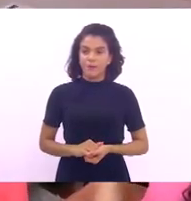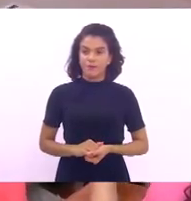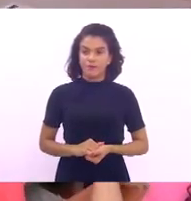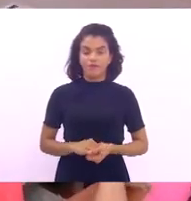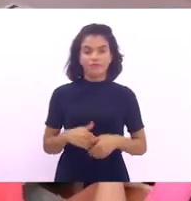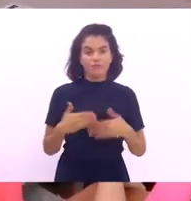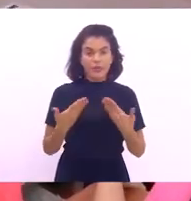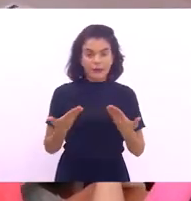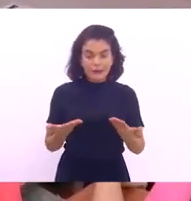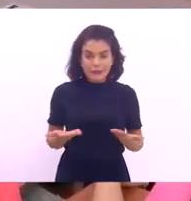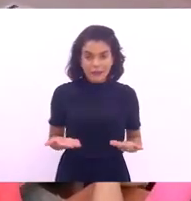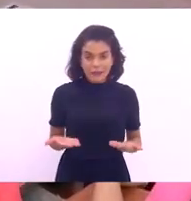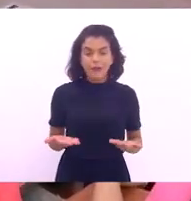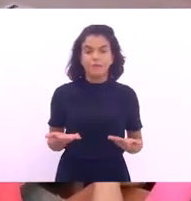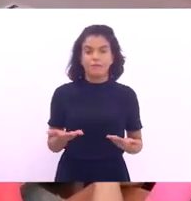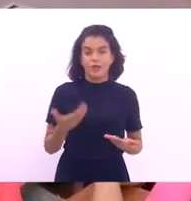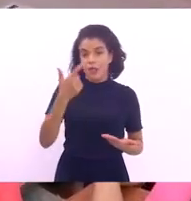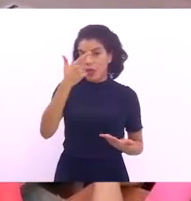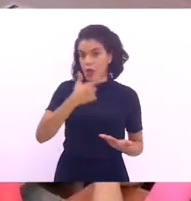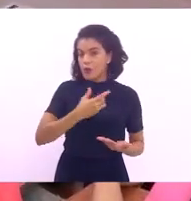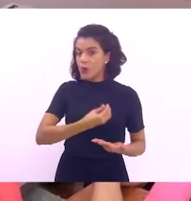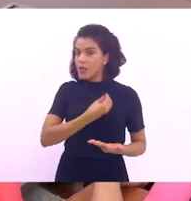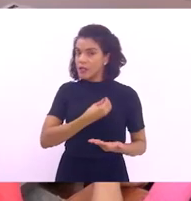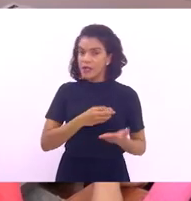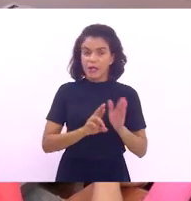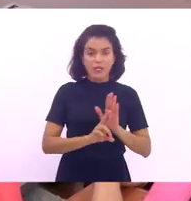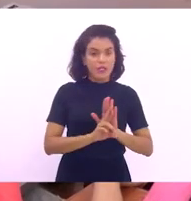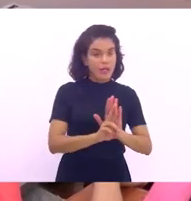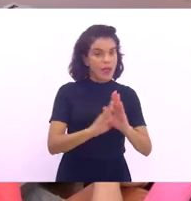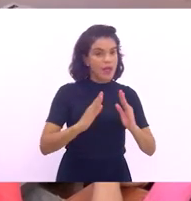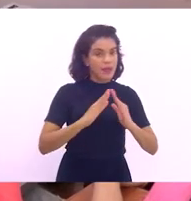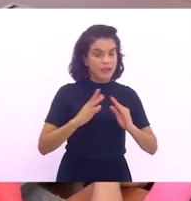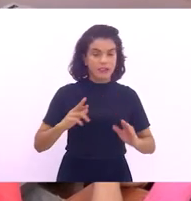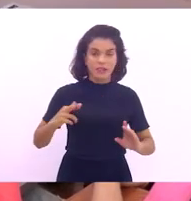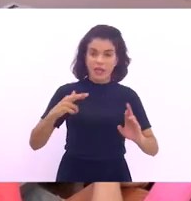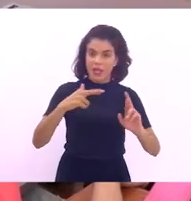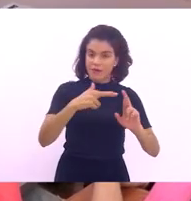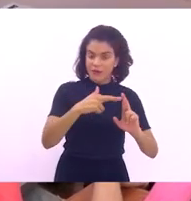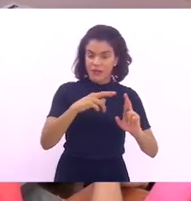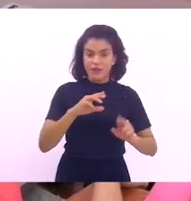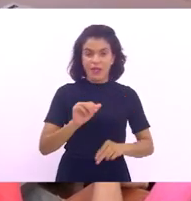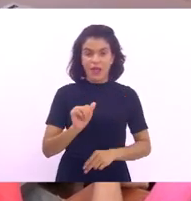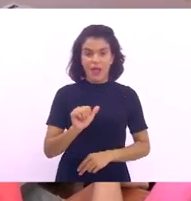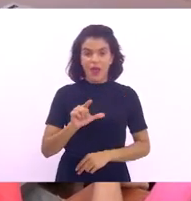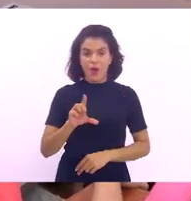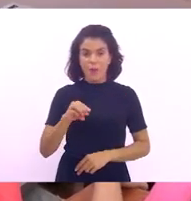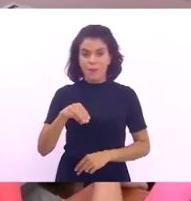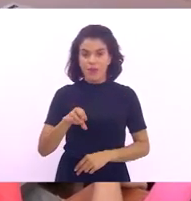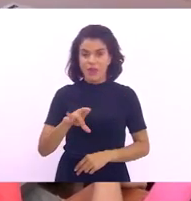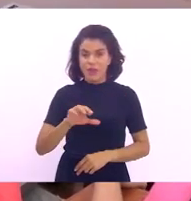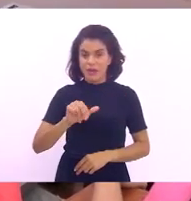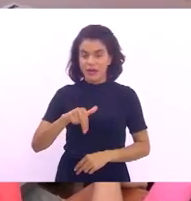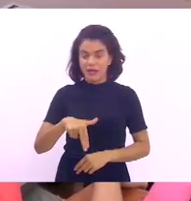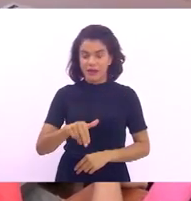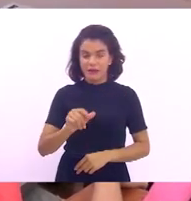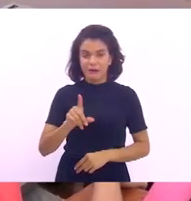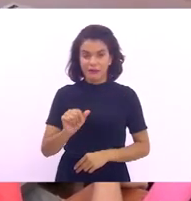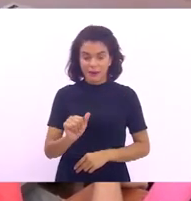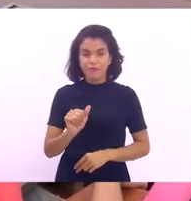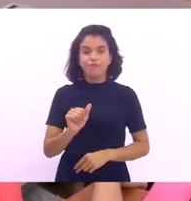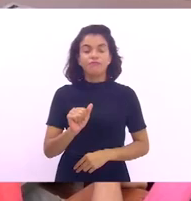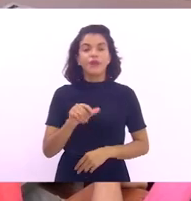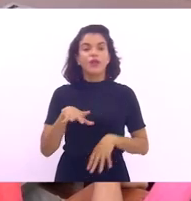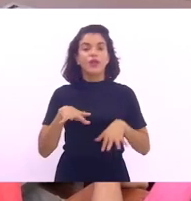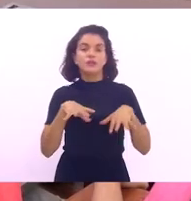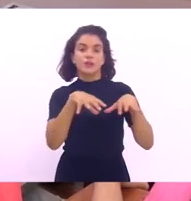Então é eu venho aqui representando a casa de referência Almerinda Gama é uma casa uma ocupação que foi feita